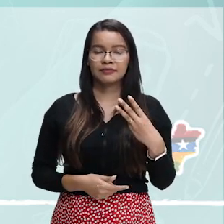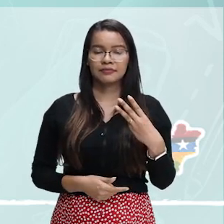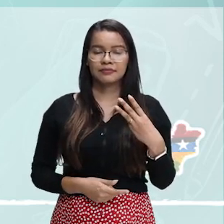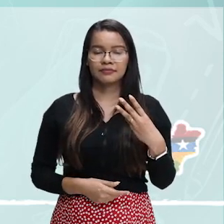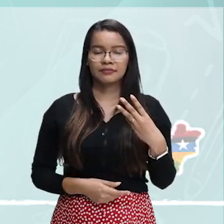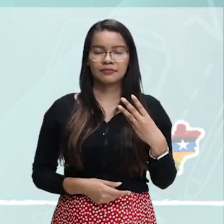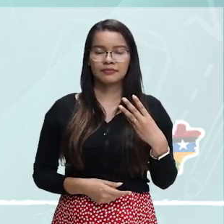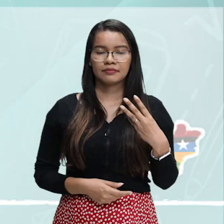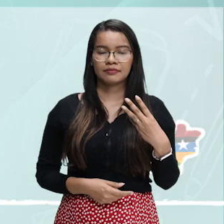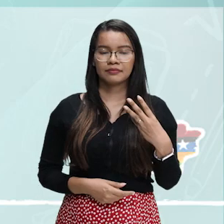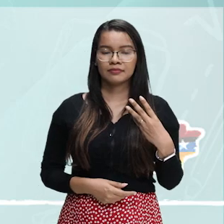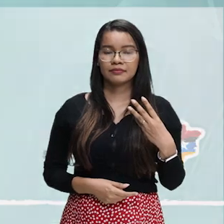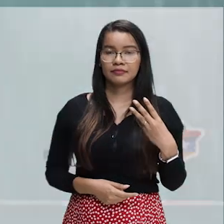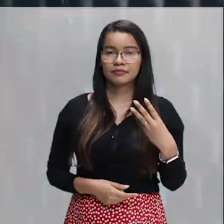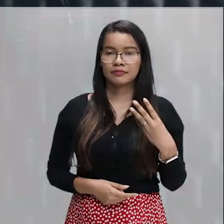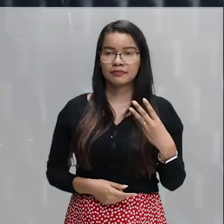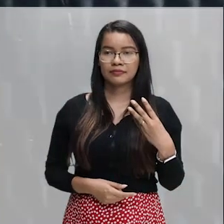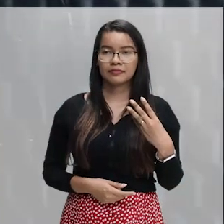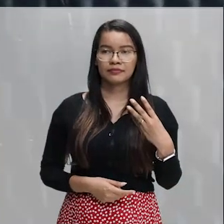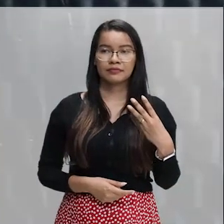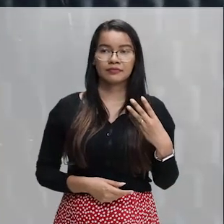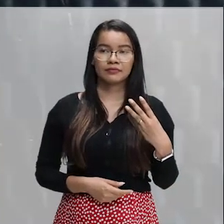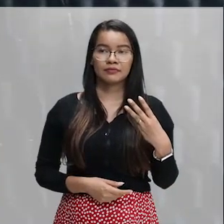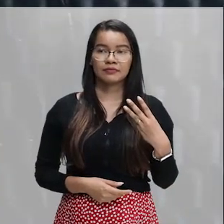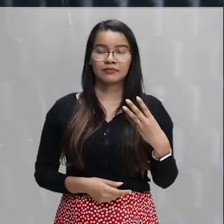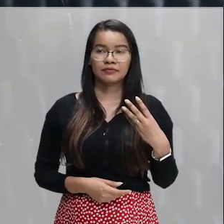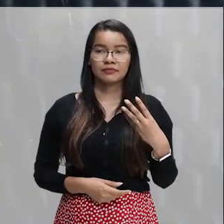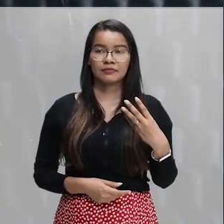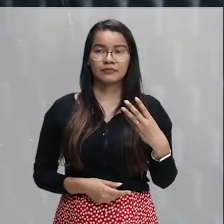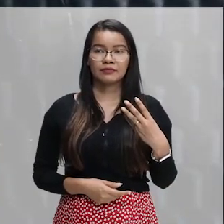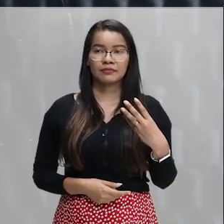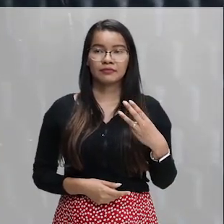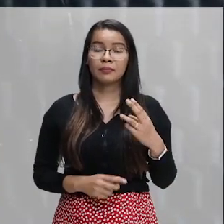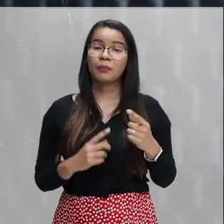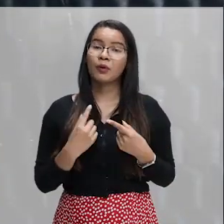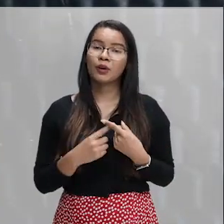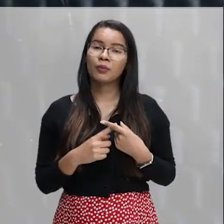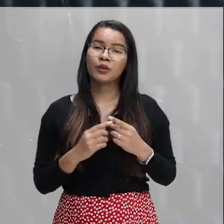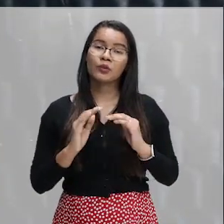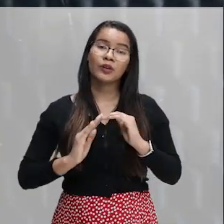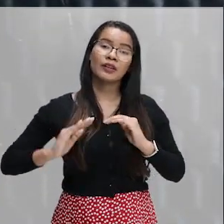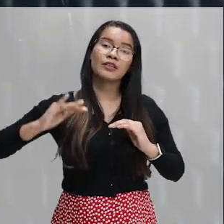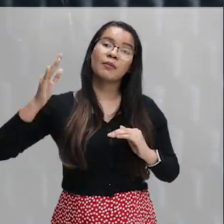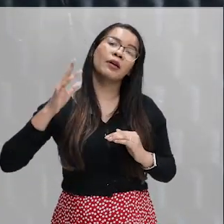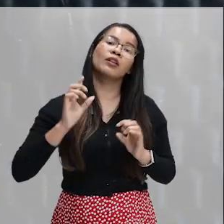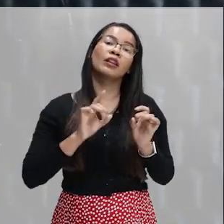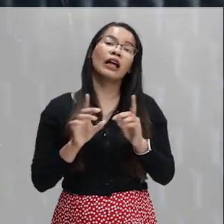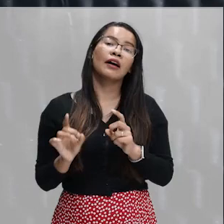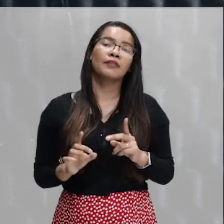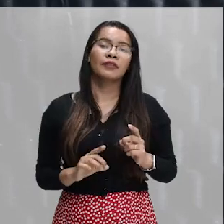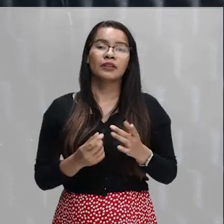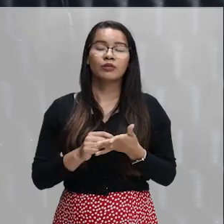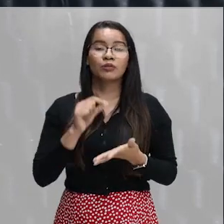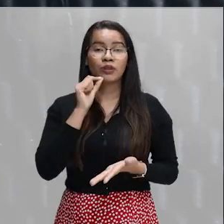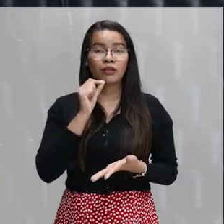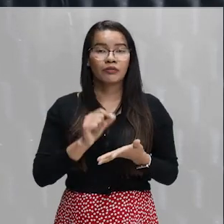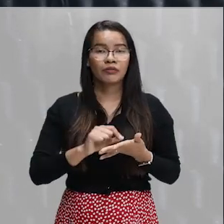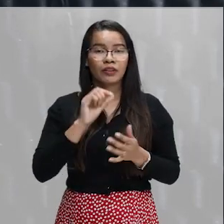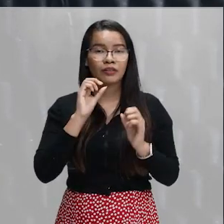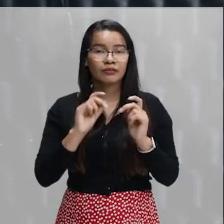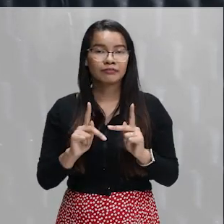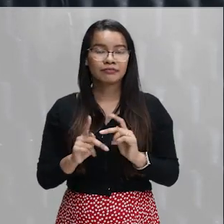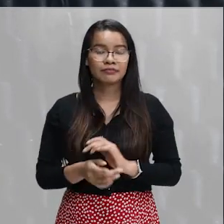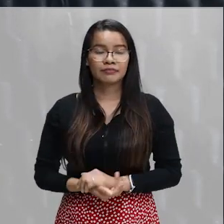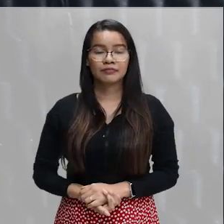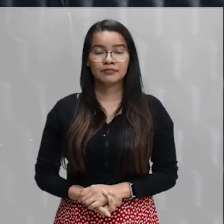e o deslocamento do eixo econômico para o Rio de Janeiro por causa do crescimento do comércio do café, tá bom?